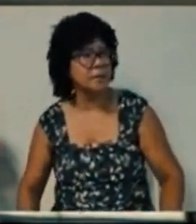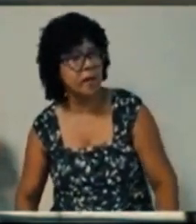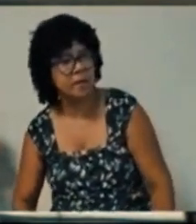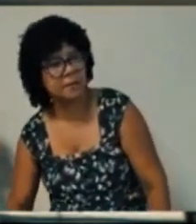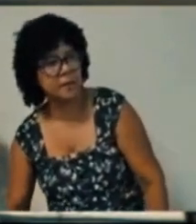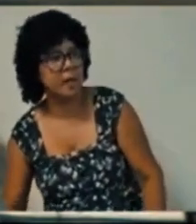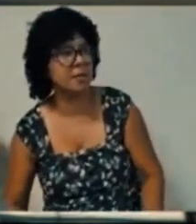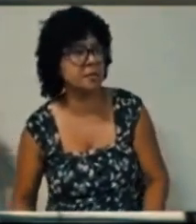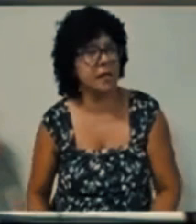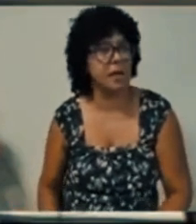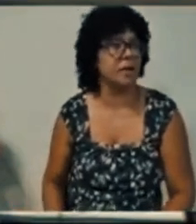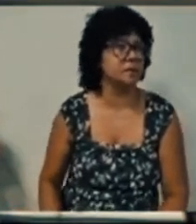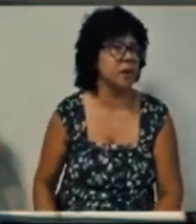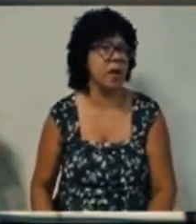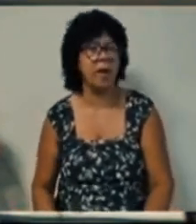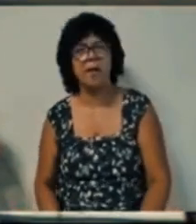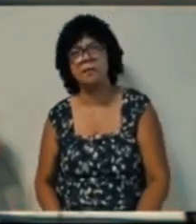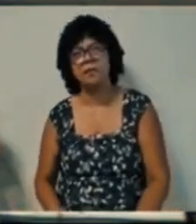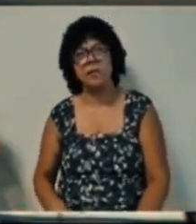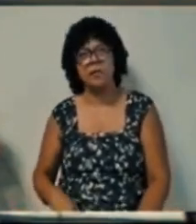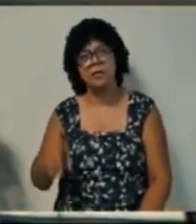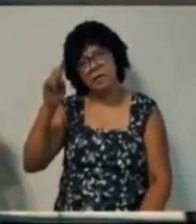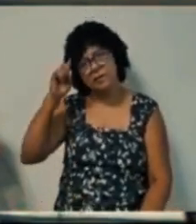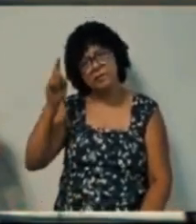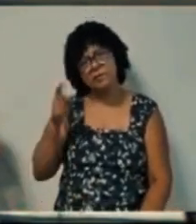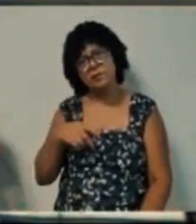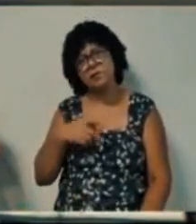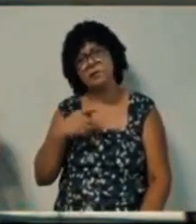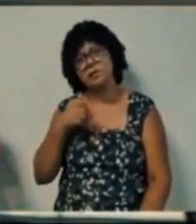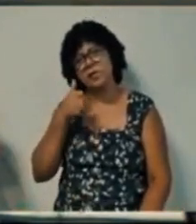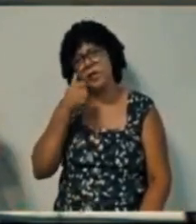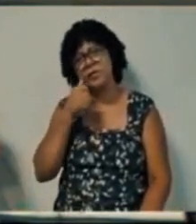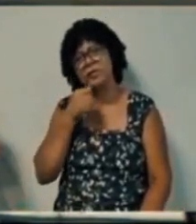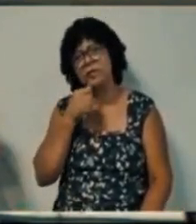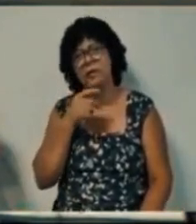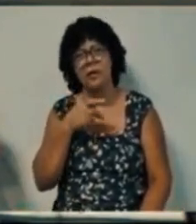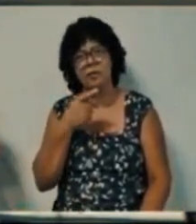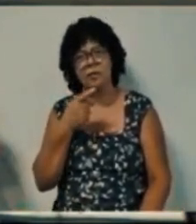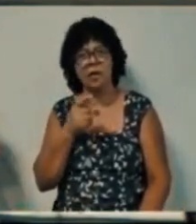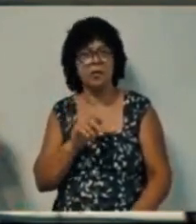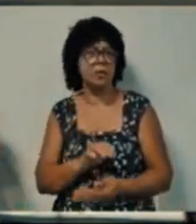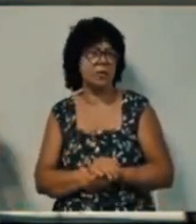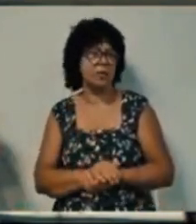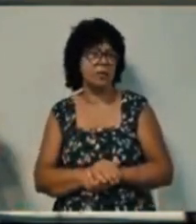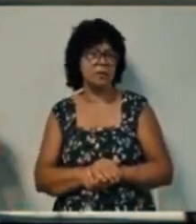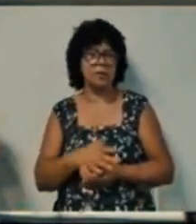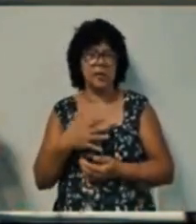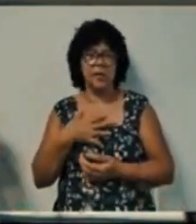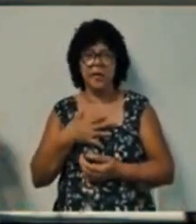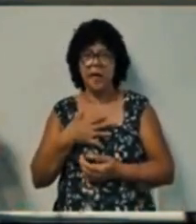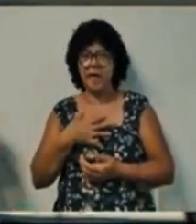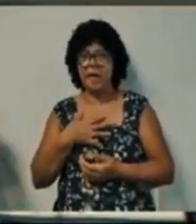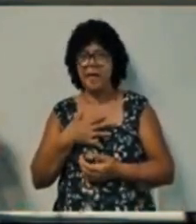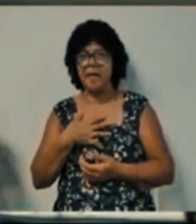não contei, porque isso mexe muito comigo, por isso eu não contei para o pastor.